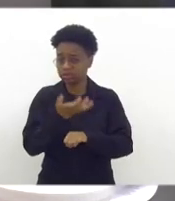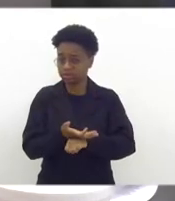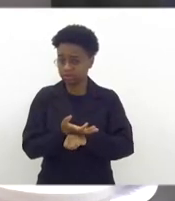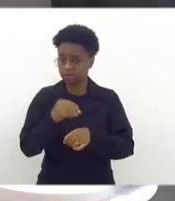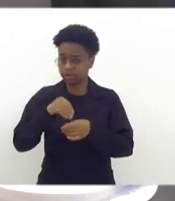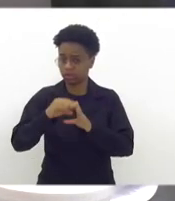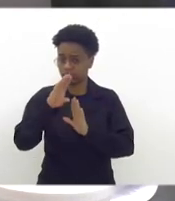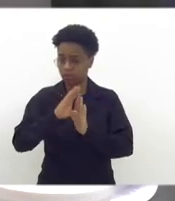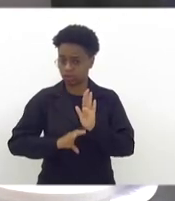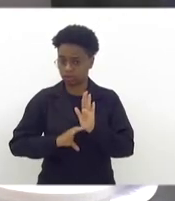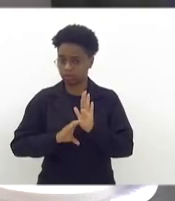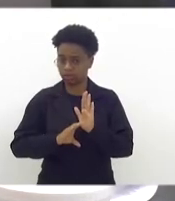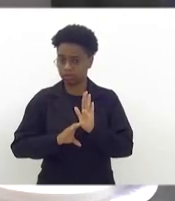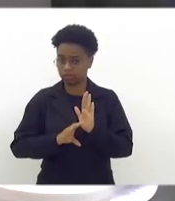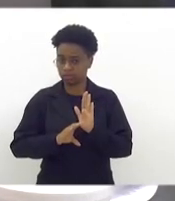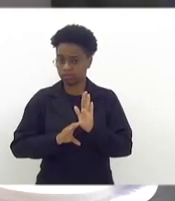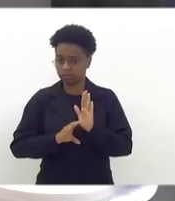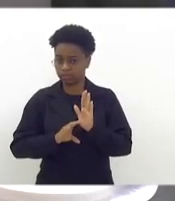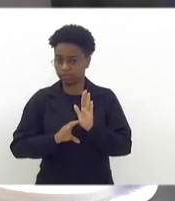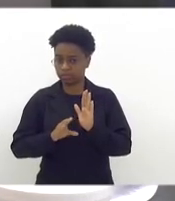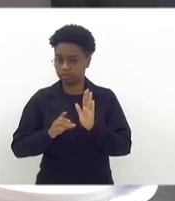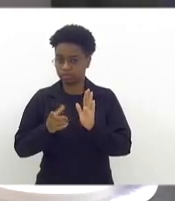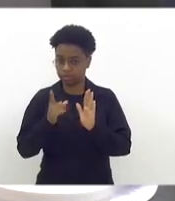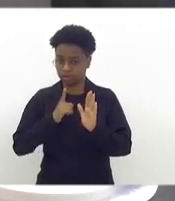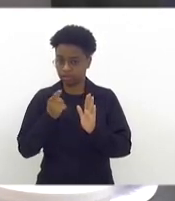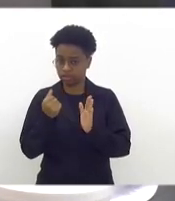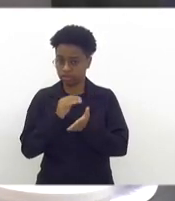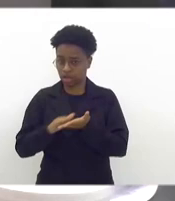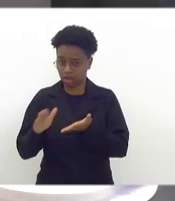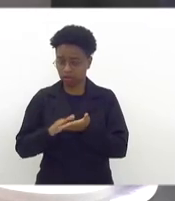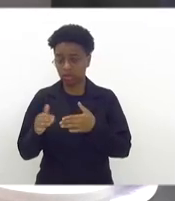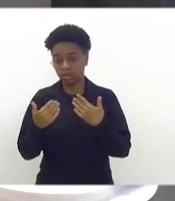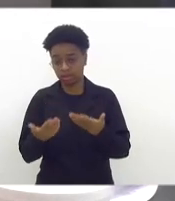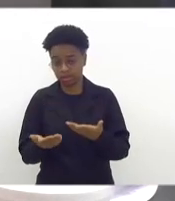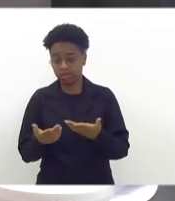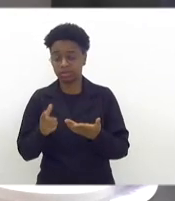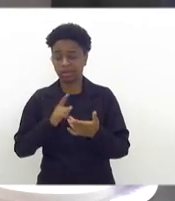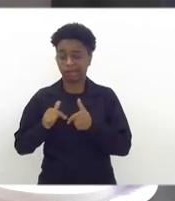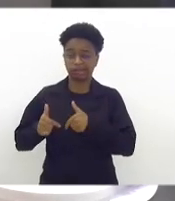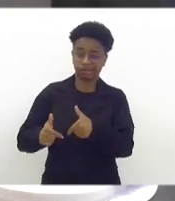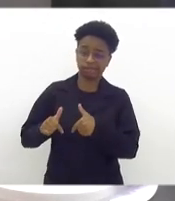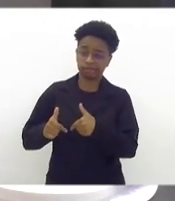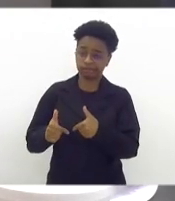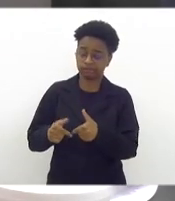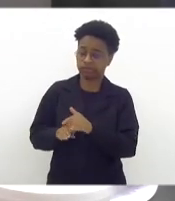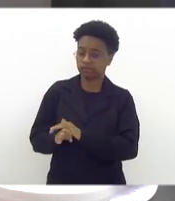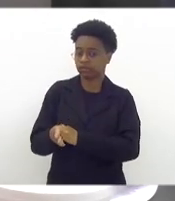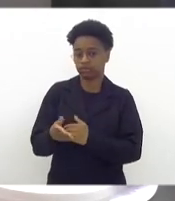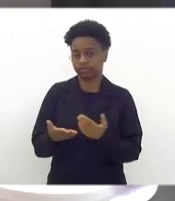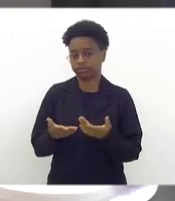currículo vai gerar custos. E aí o vício iniciativa se caracteriza,